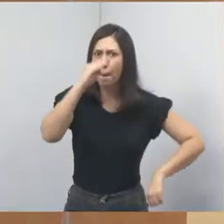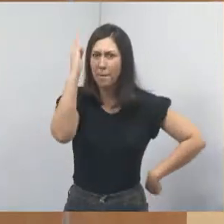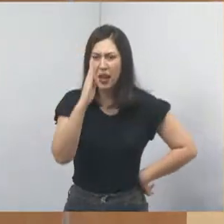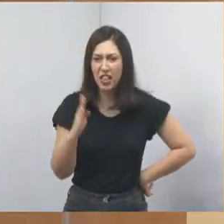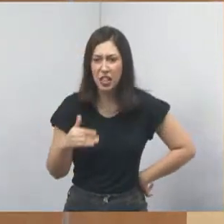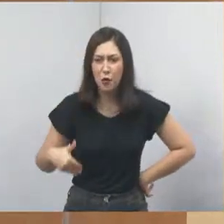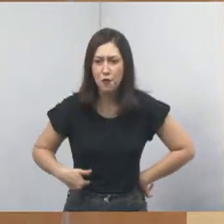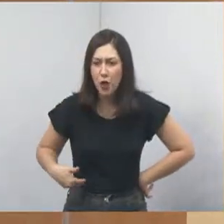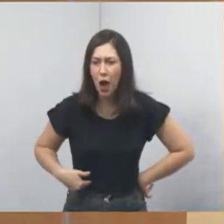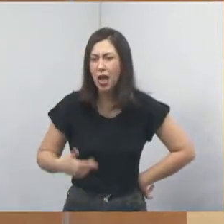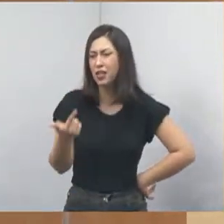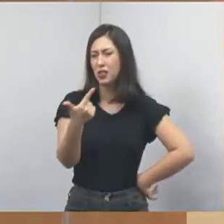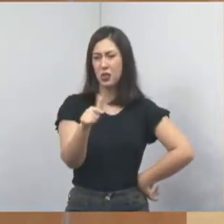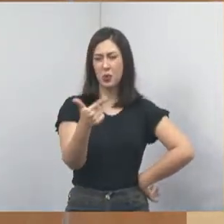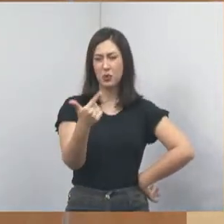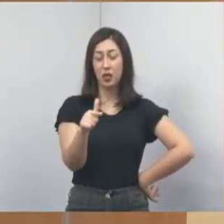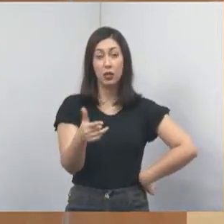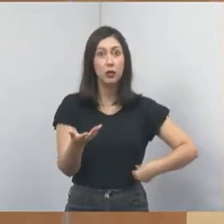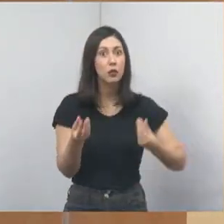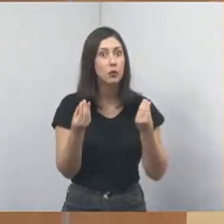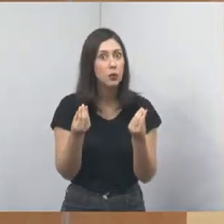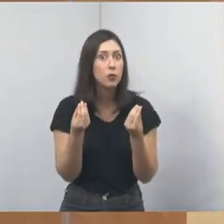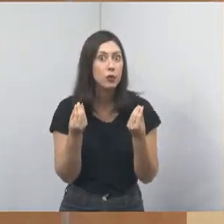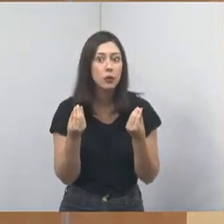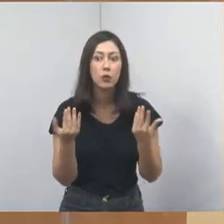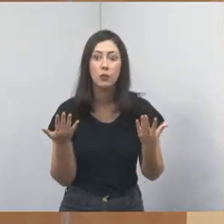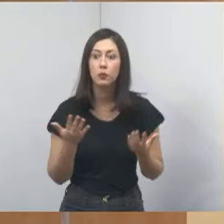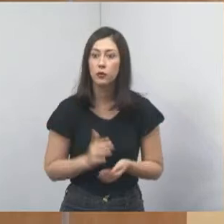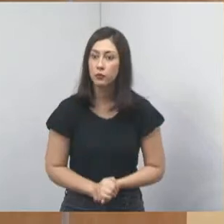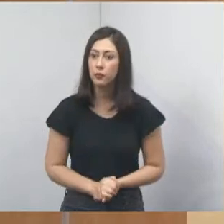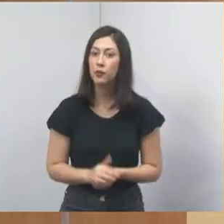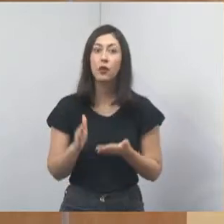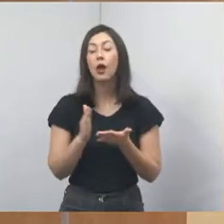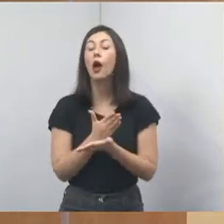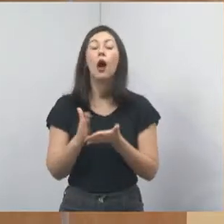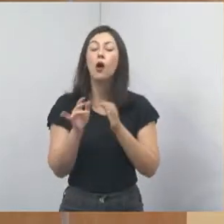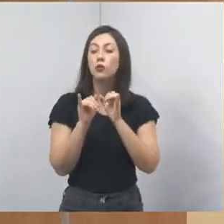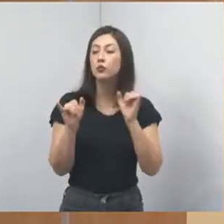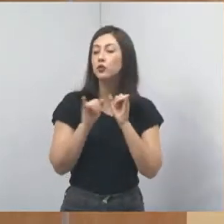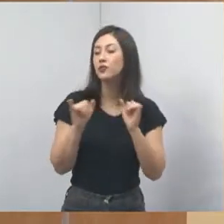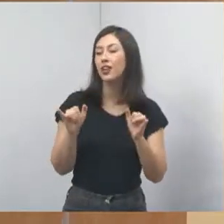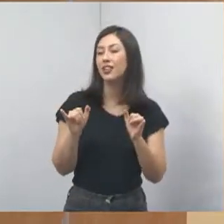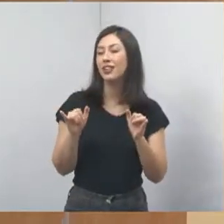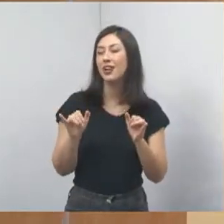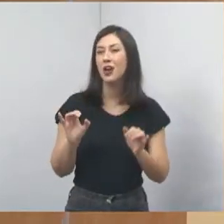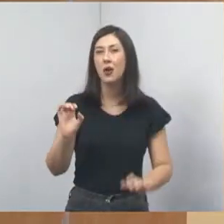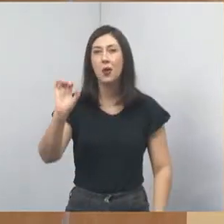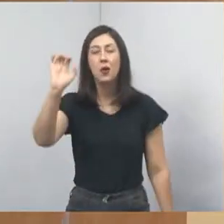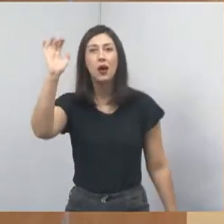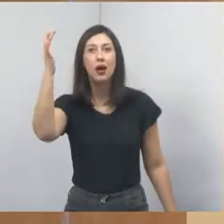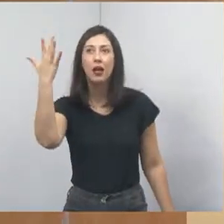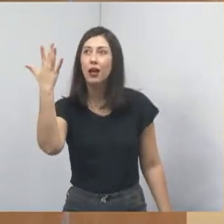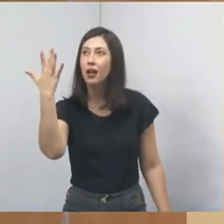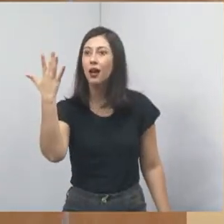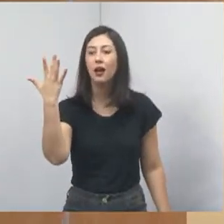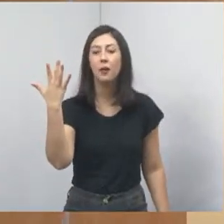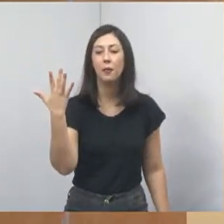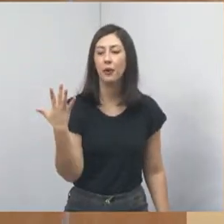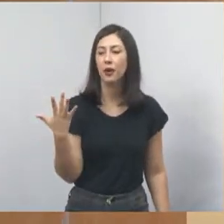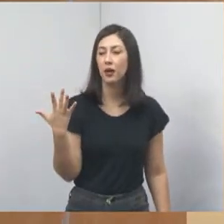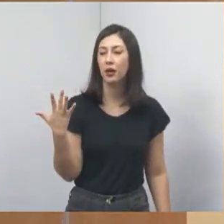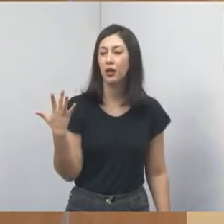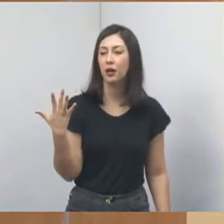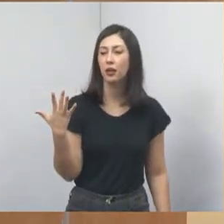é impressionante. Alguns dizem que, em função das questões climáticas, em